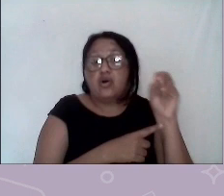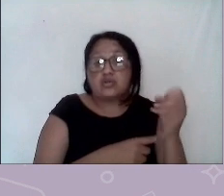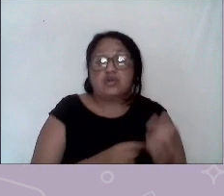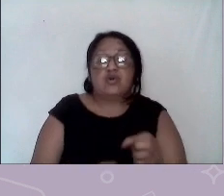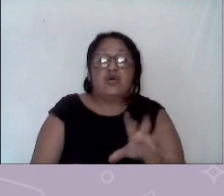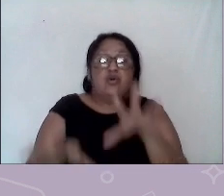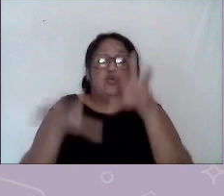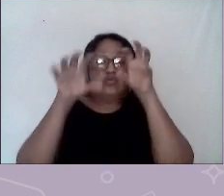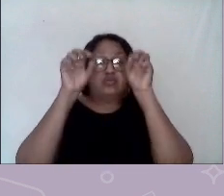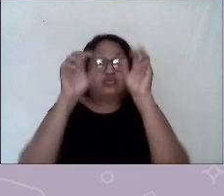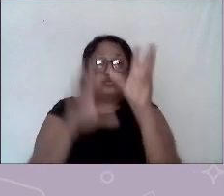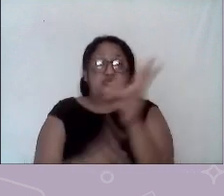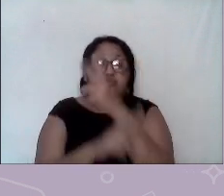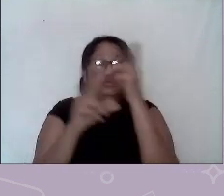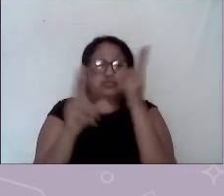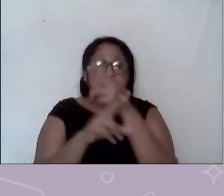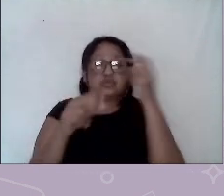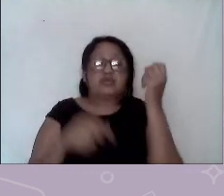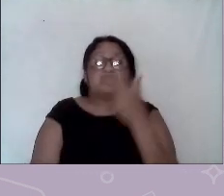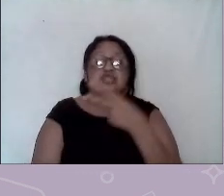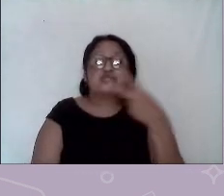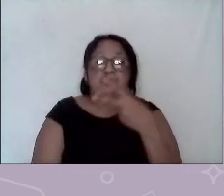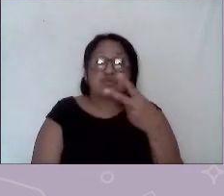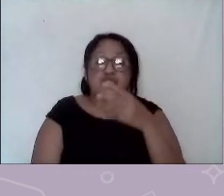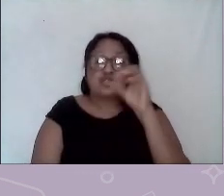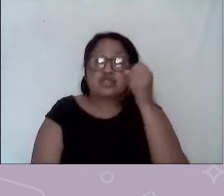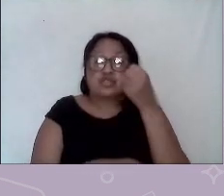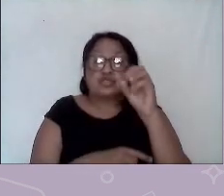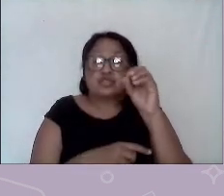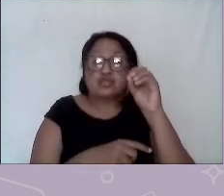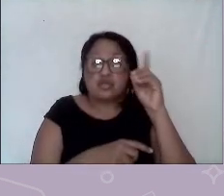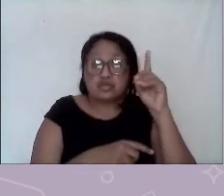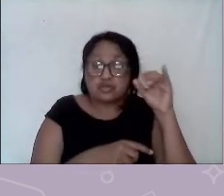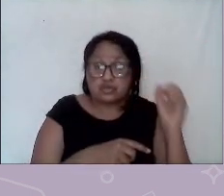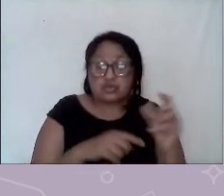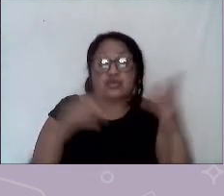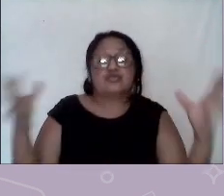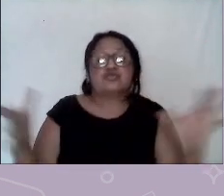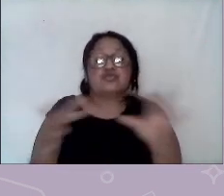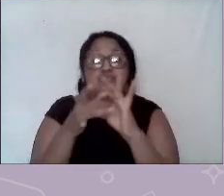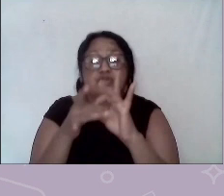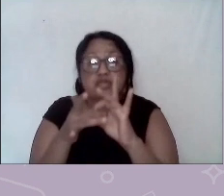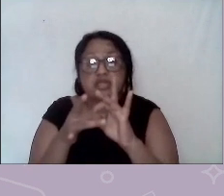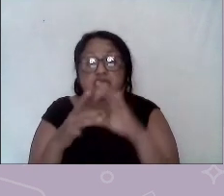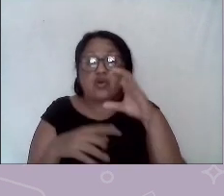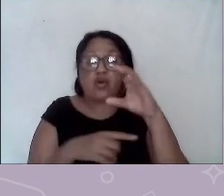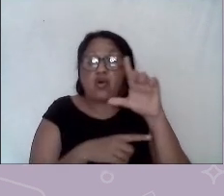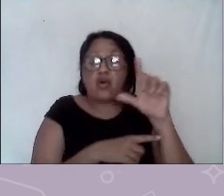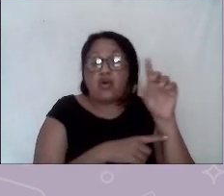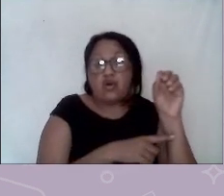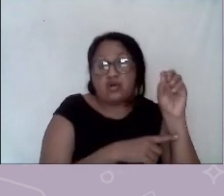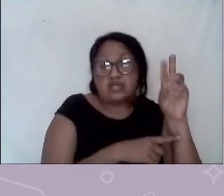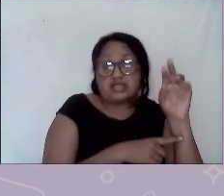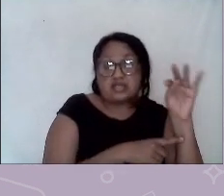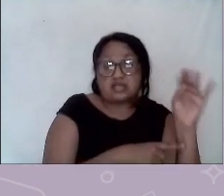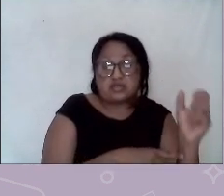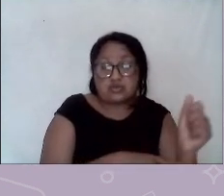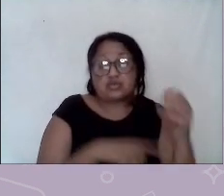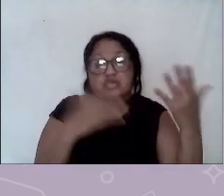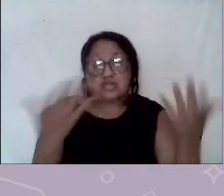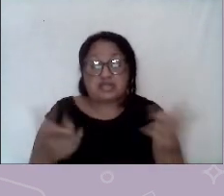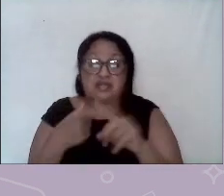mais 2 moles de hidróxido de sódio no estado aquoso formando cloreto de sódio aquoso o